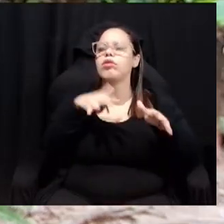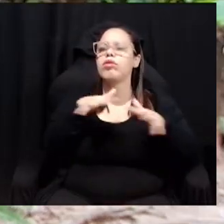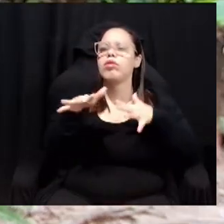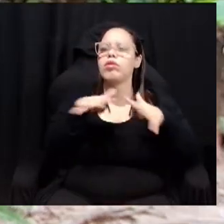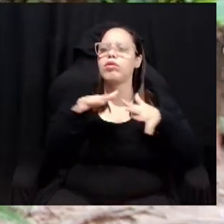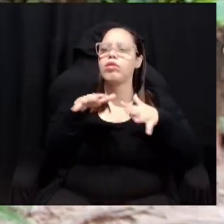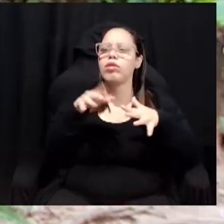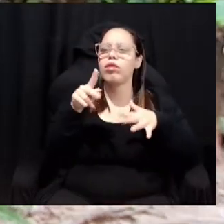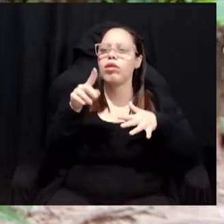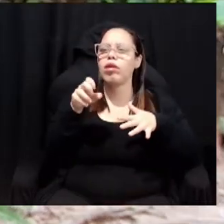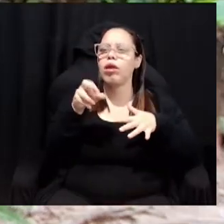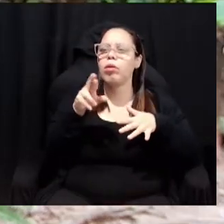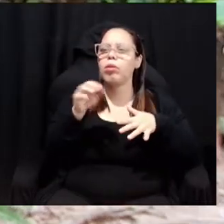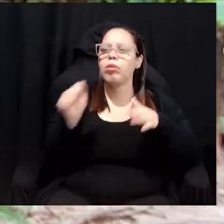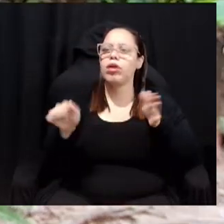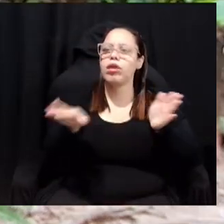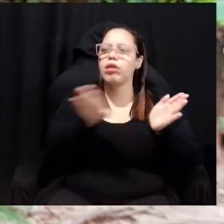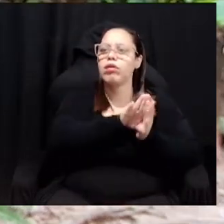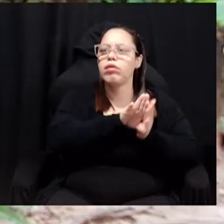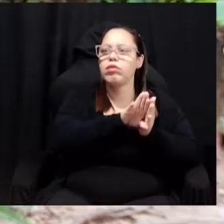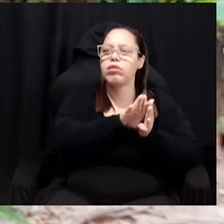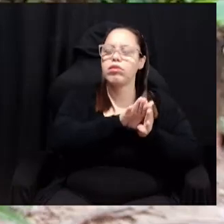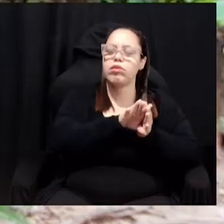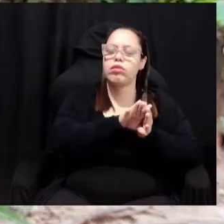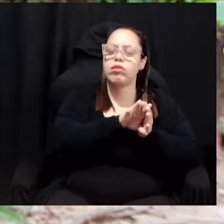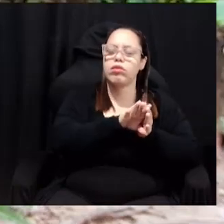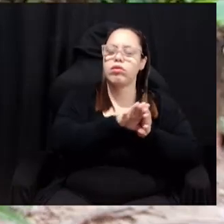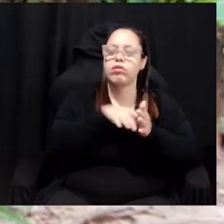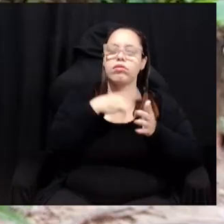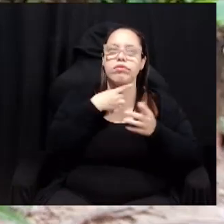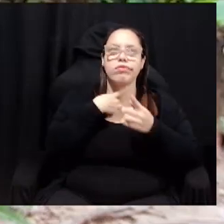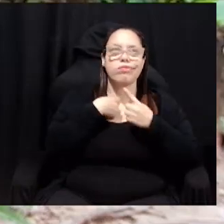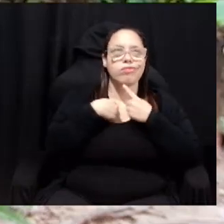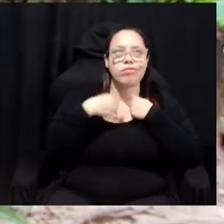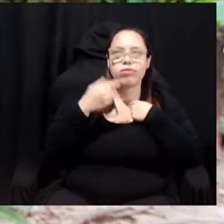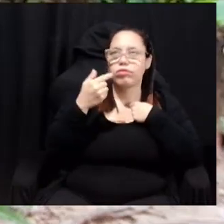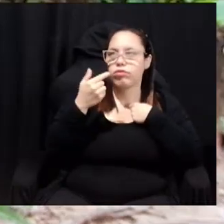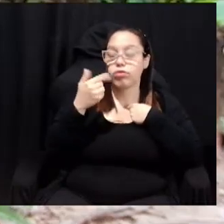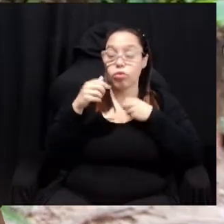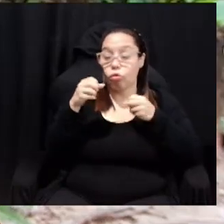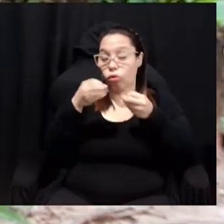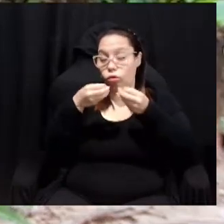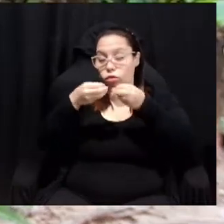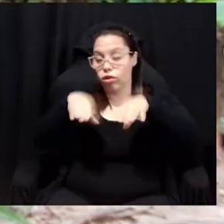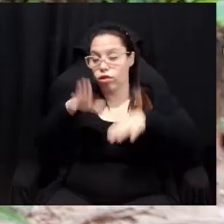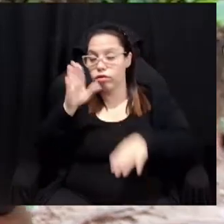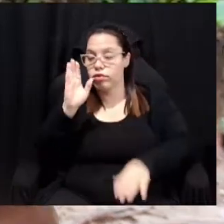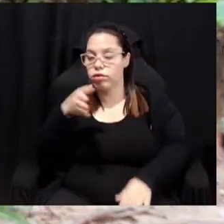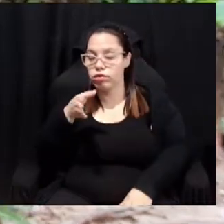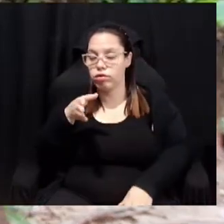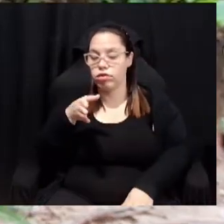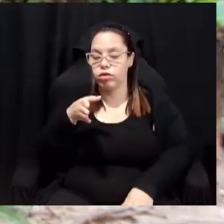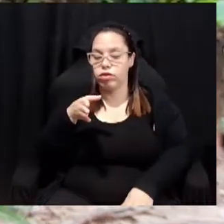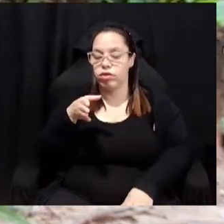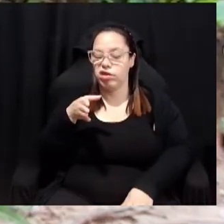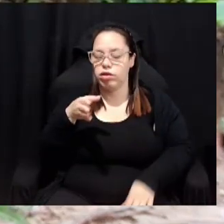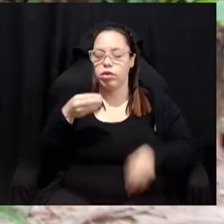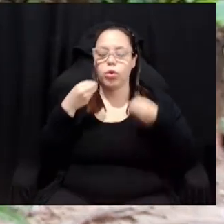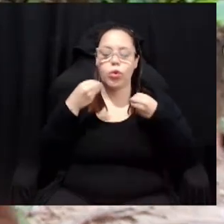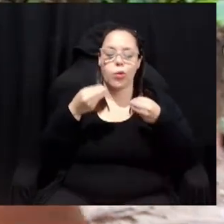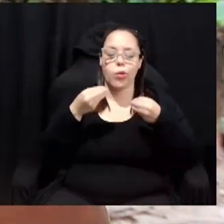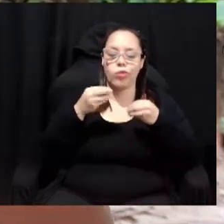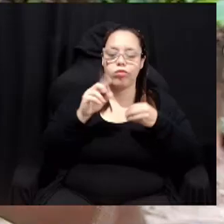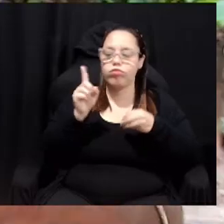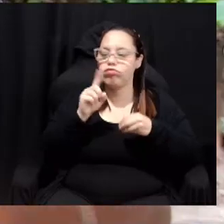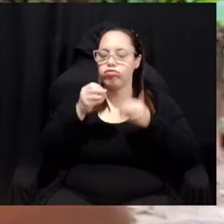veio, eu acho que automaticamente no desejo de não desperdiçar, como não desperdiçar, aí já saiu a